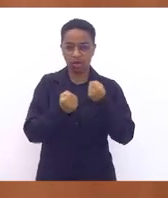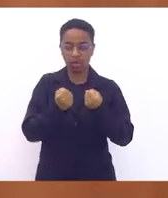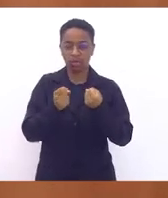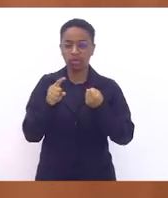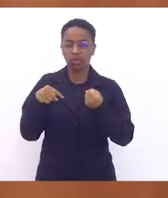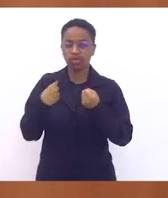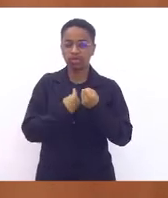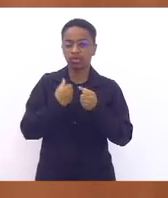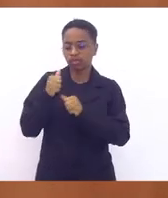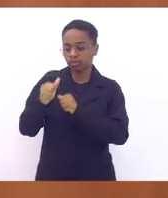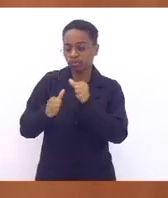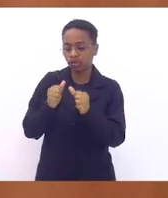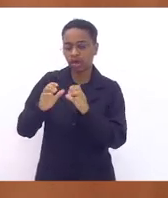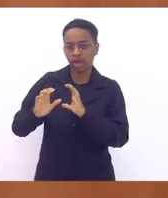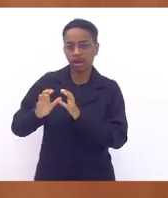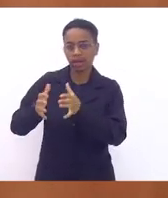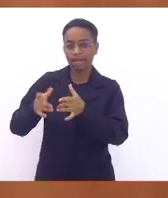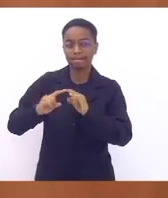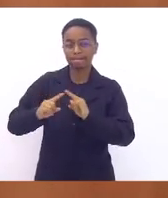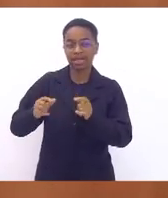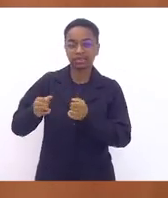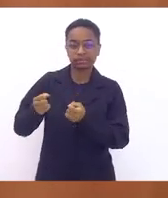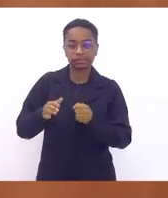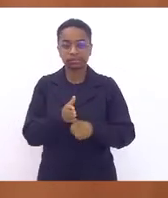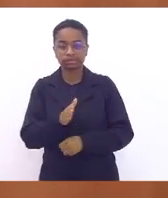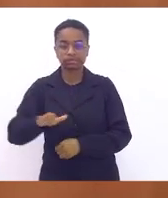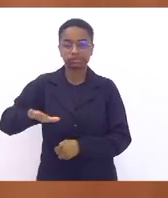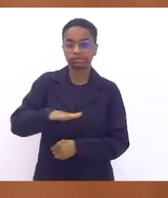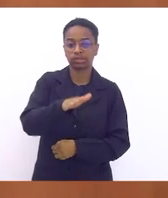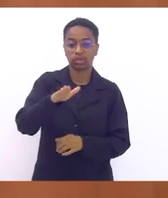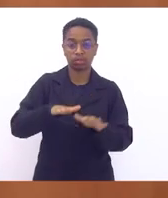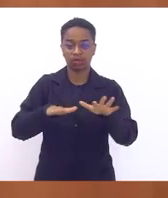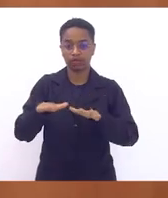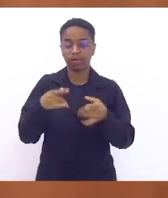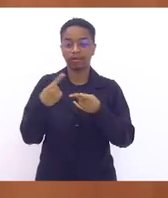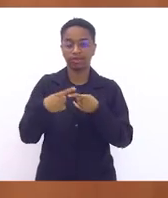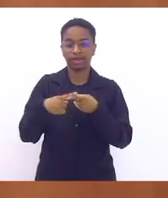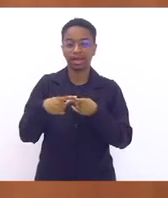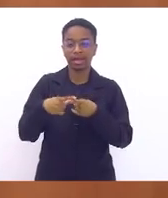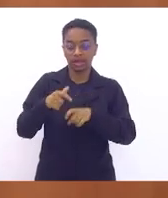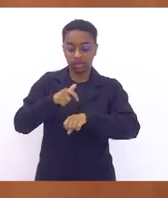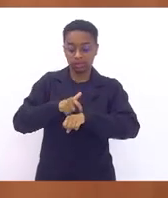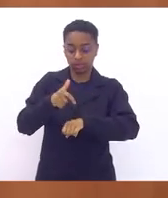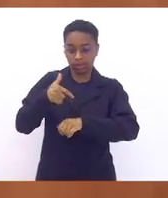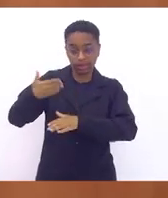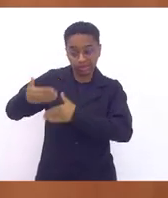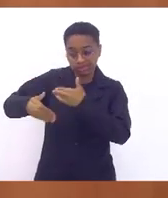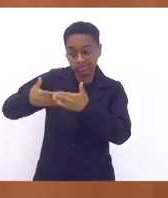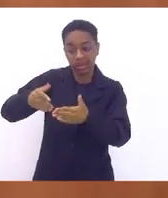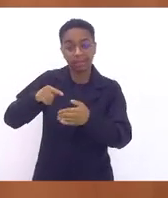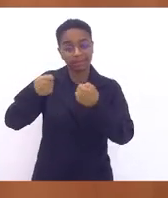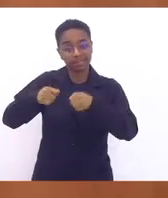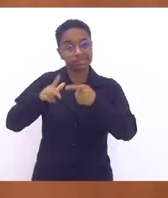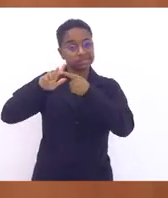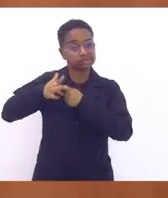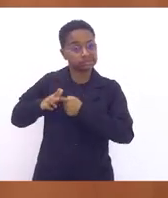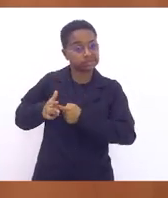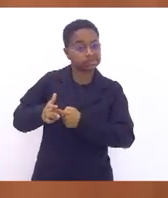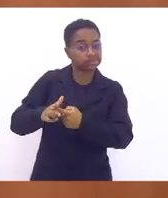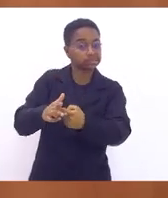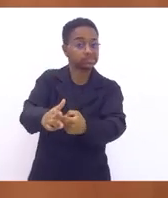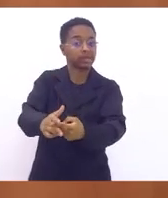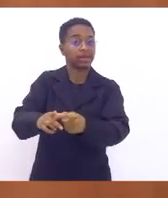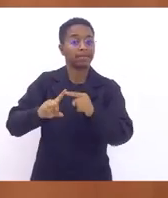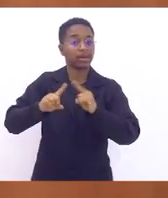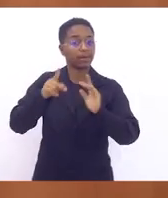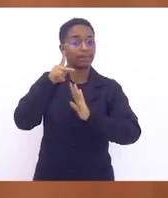carro andando, né? Então, a gente teve que fazer várias coisas, vários acertos, à medida que o